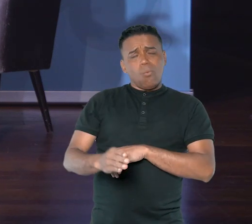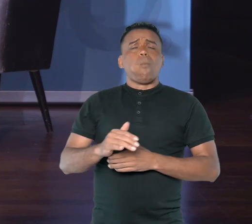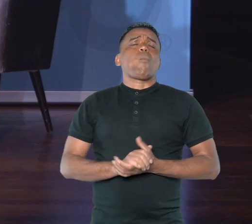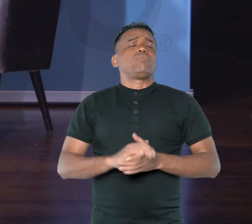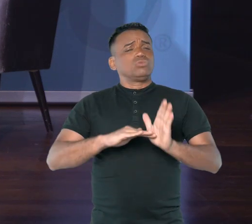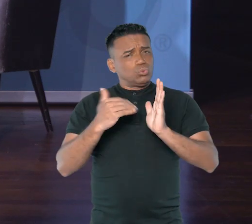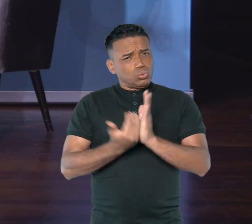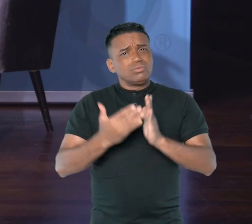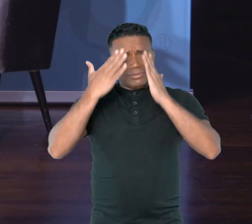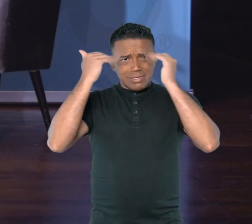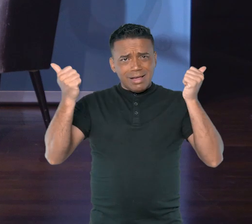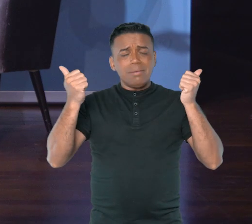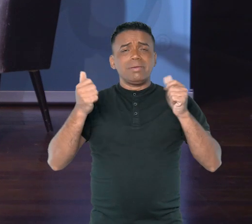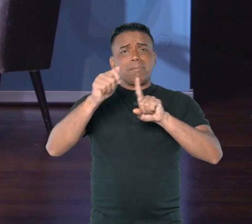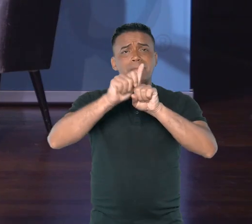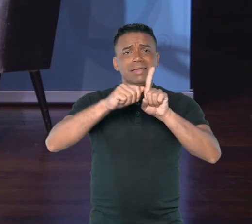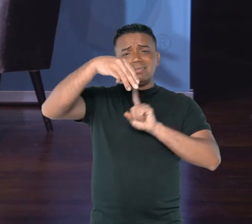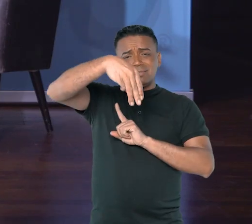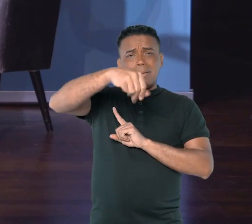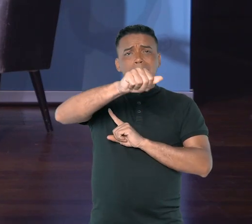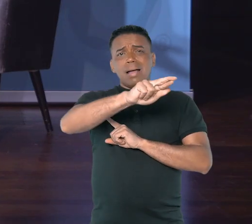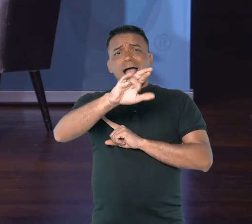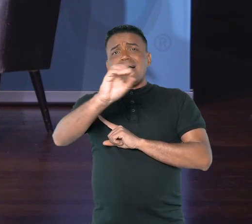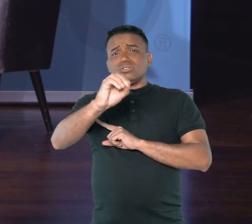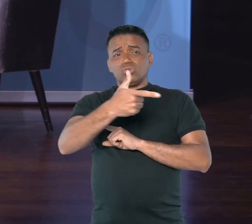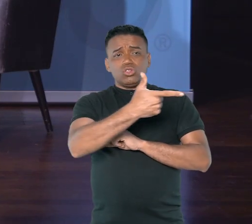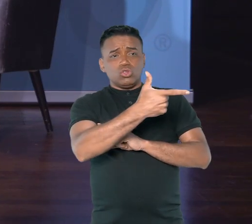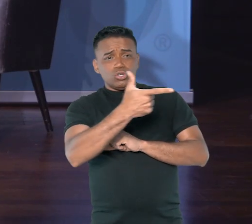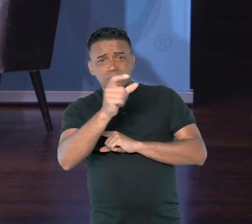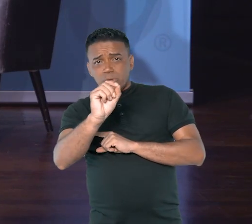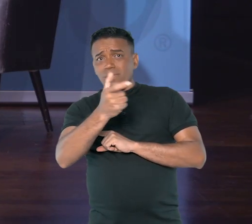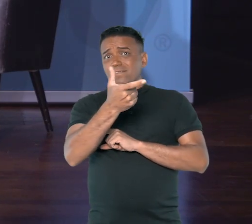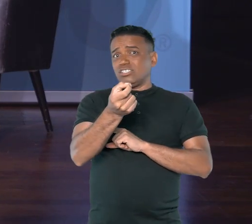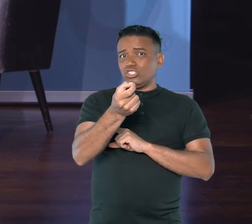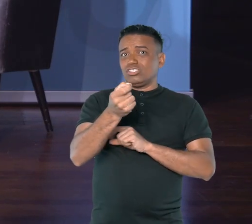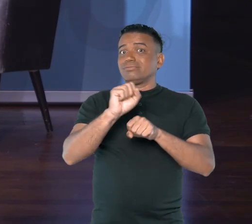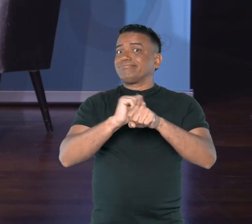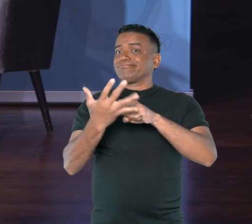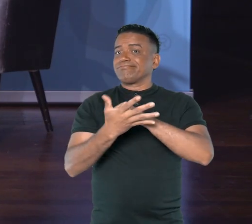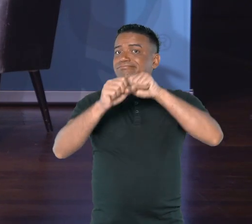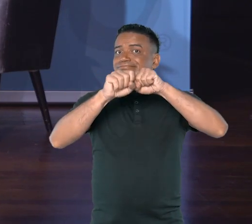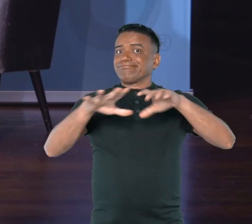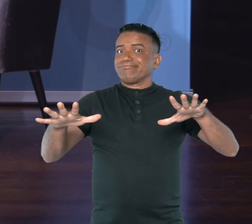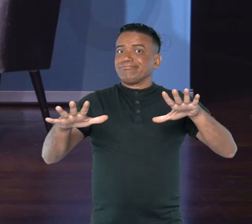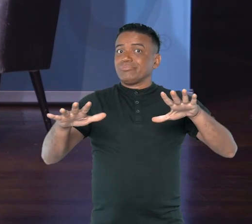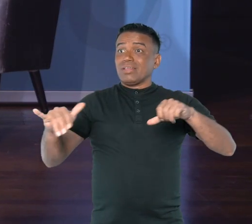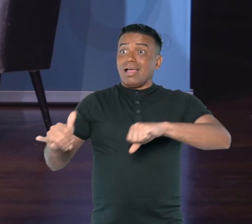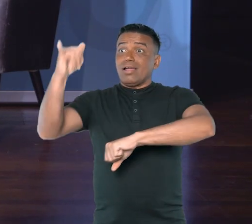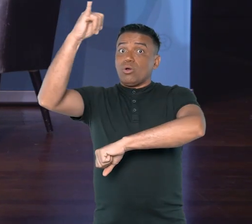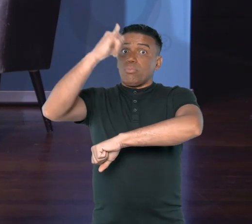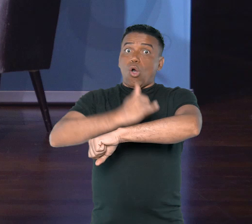sabe a história. Março de 2020, a pandemia é declarada oficialmente. Aeroportos